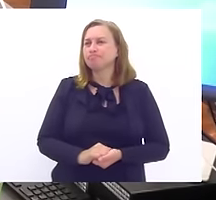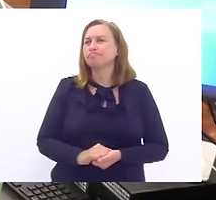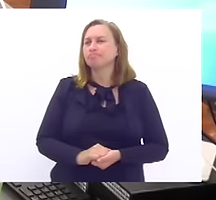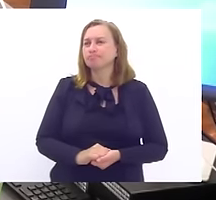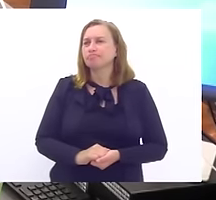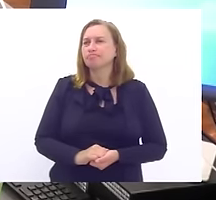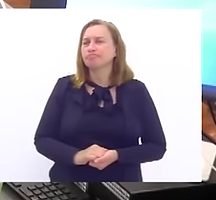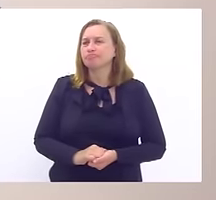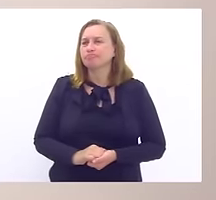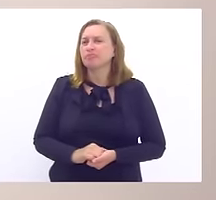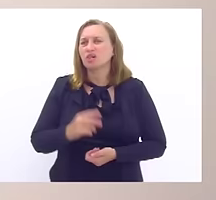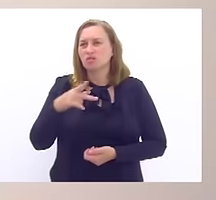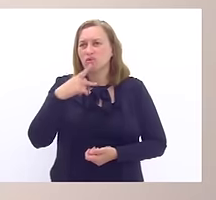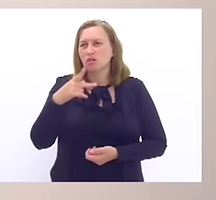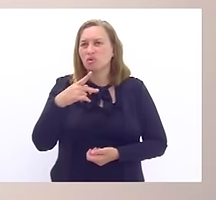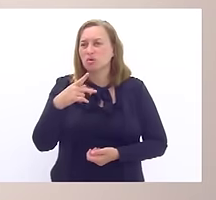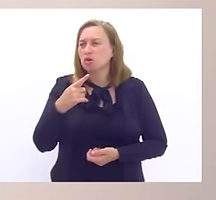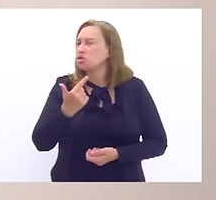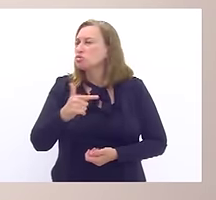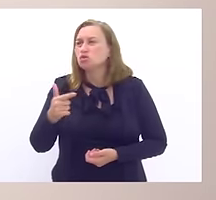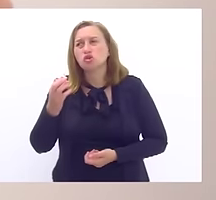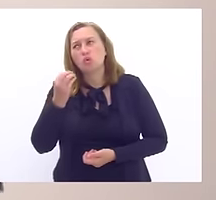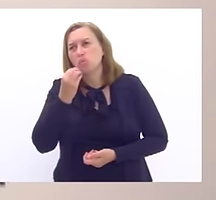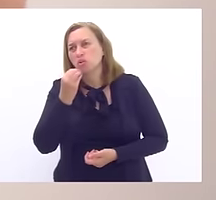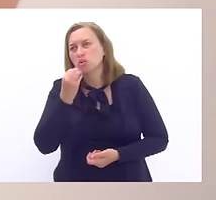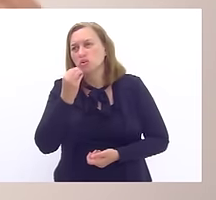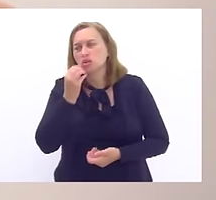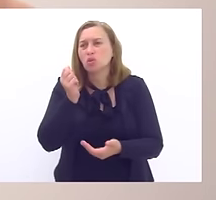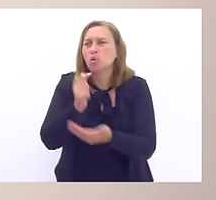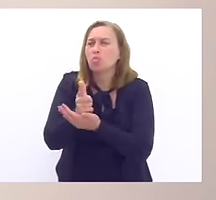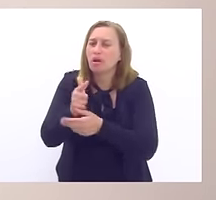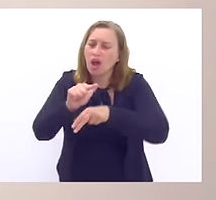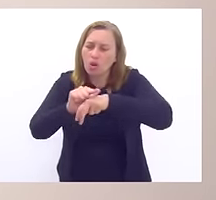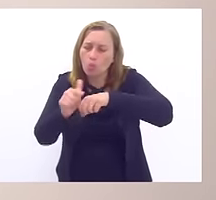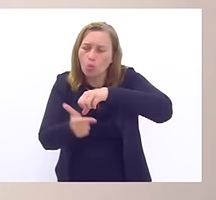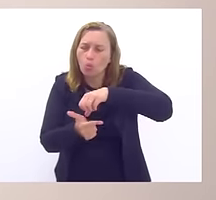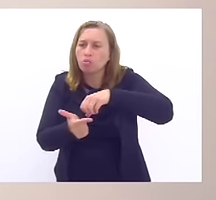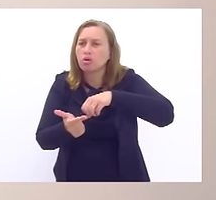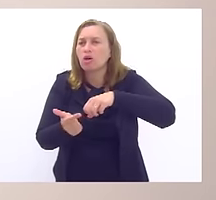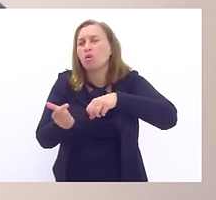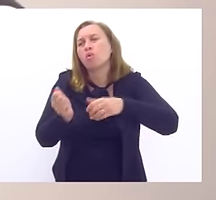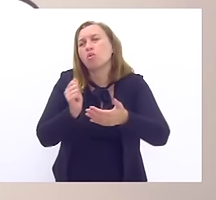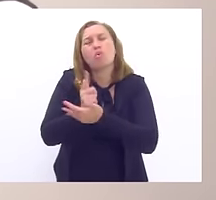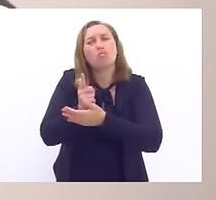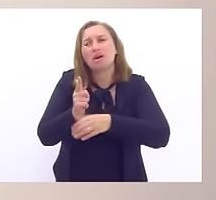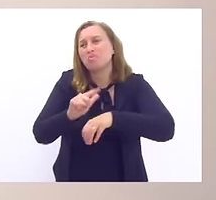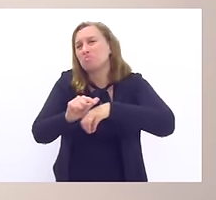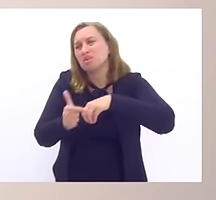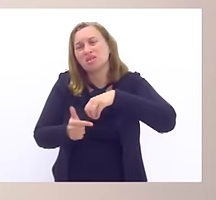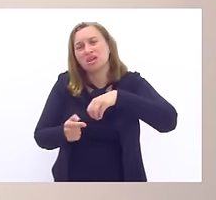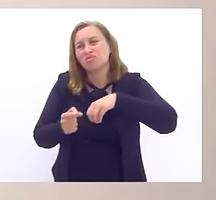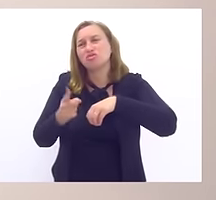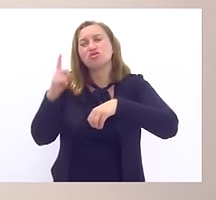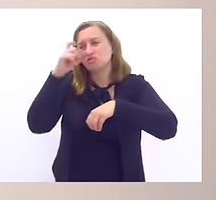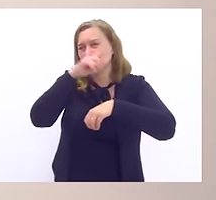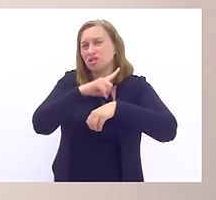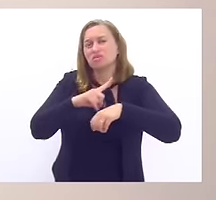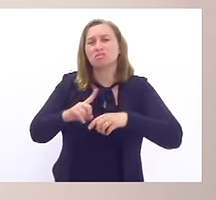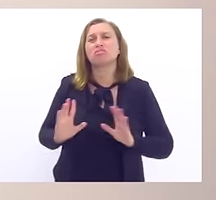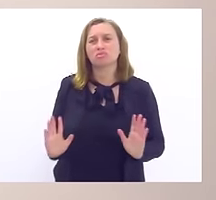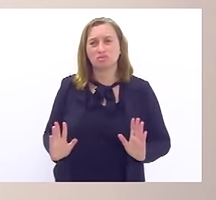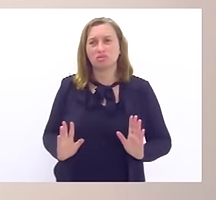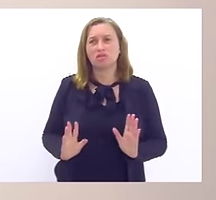e ele disse olha eu ainda não tive a oportunidade de comprar um pneu novo mas o meu pneu tá passivo de andar tá aqui a gente viu